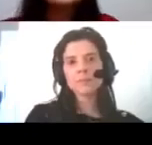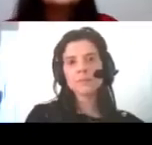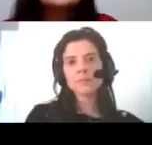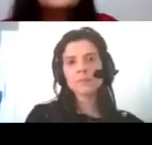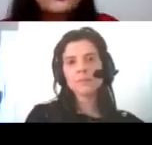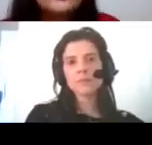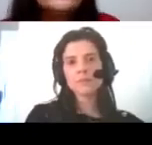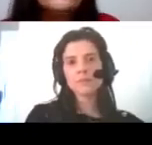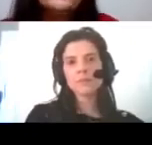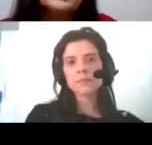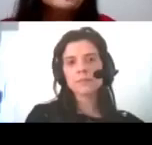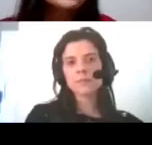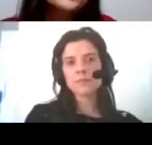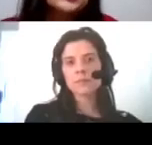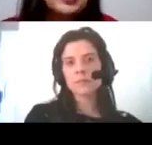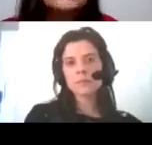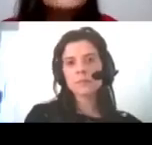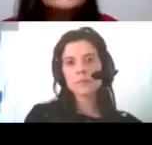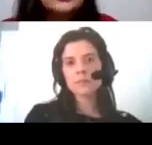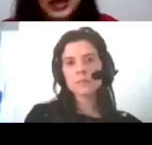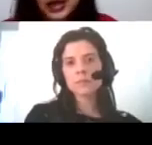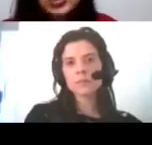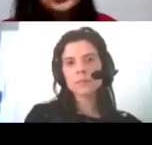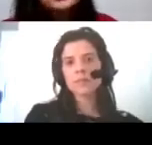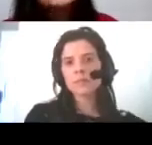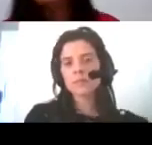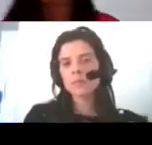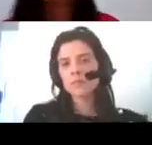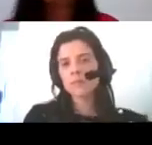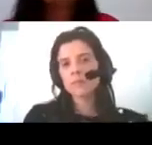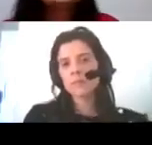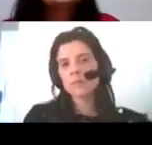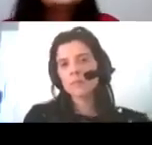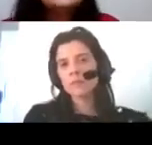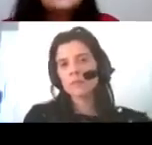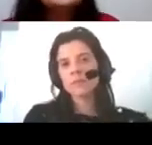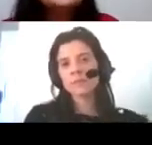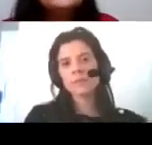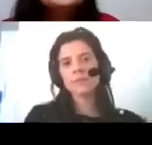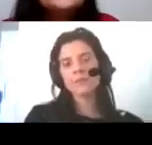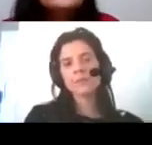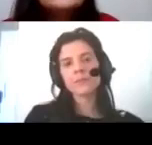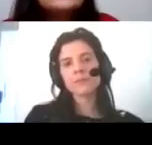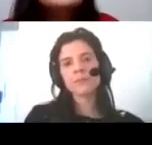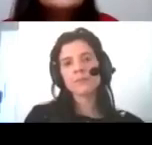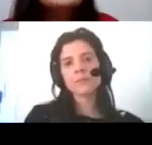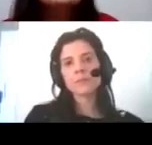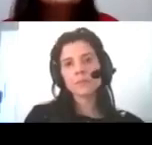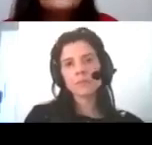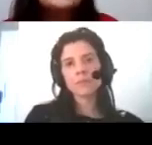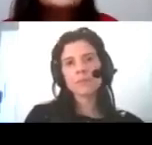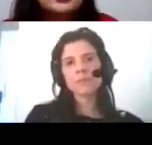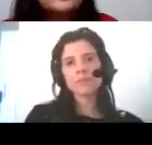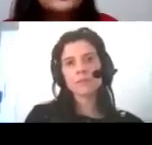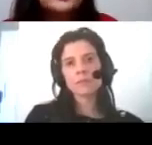vocês que estão entrando agora com um cargo comissionado, a gente imagina que é muito importante que vocês consigam